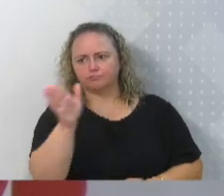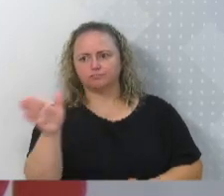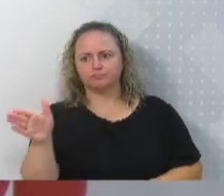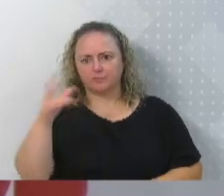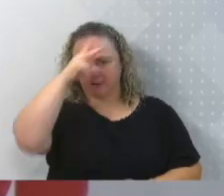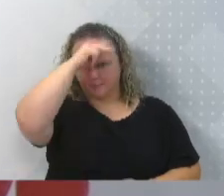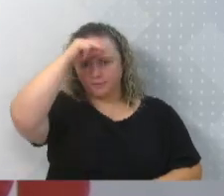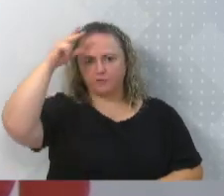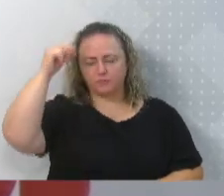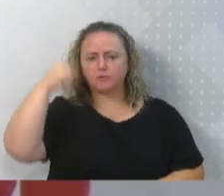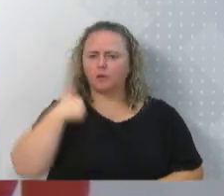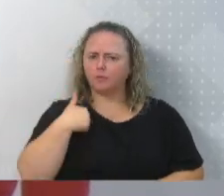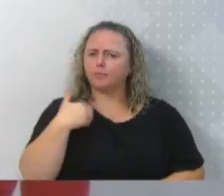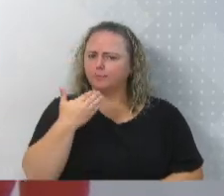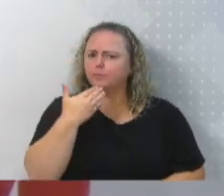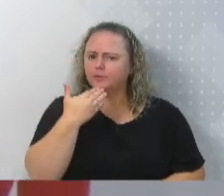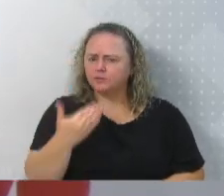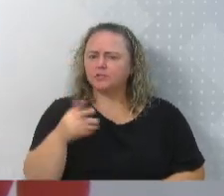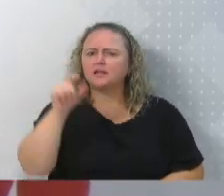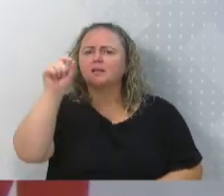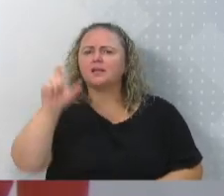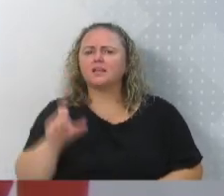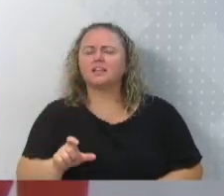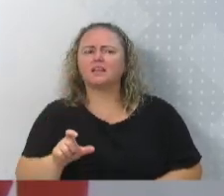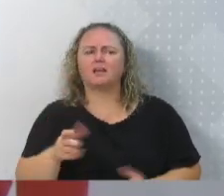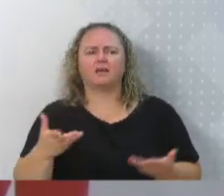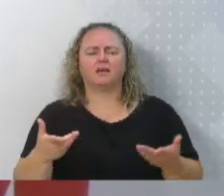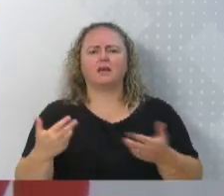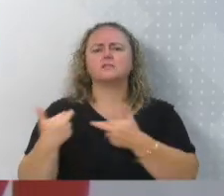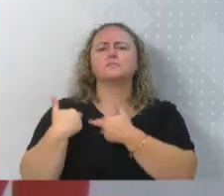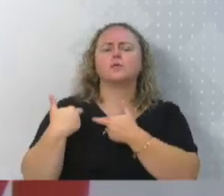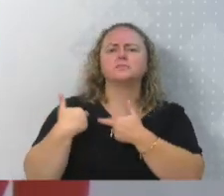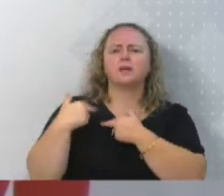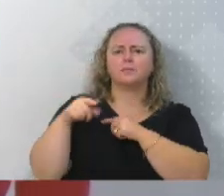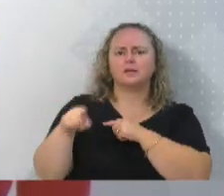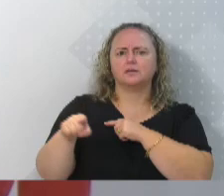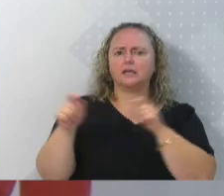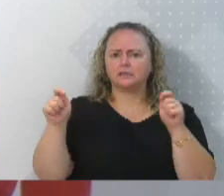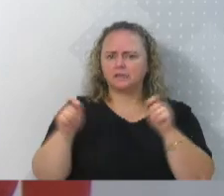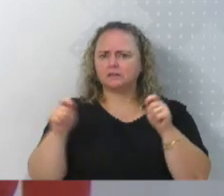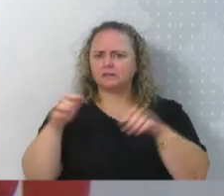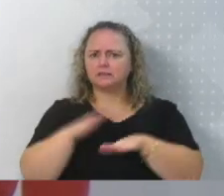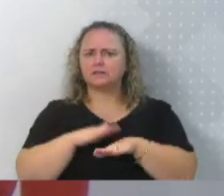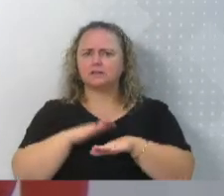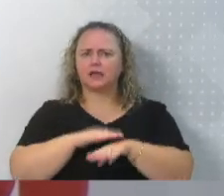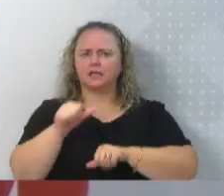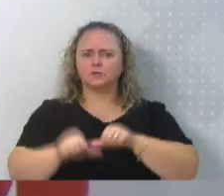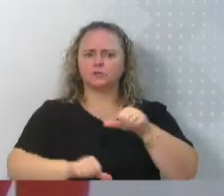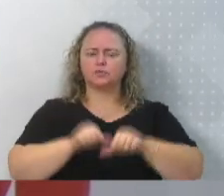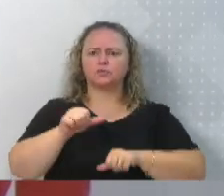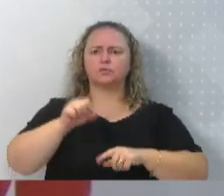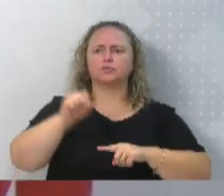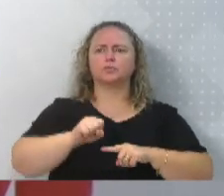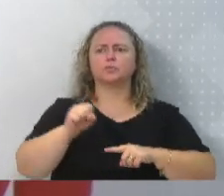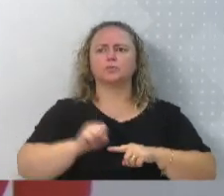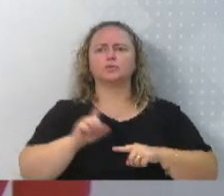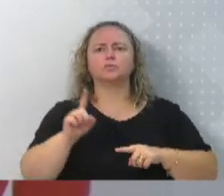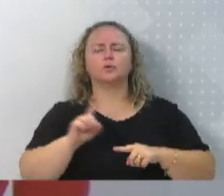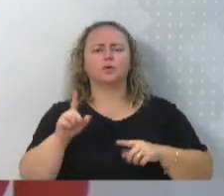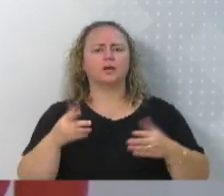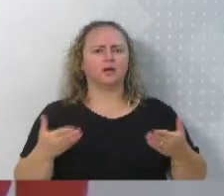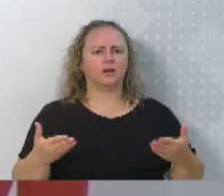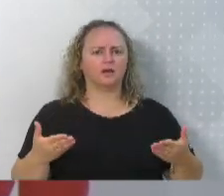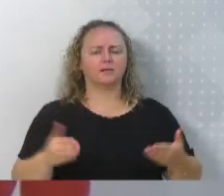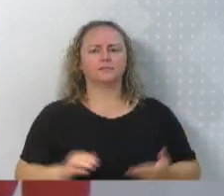né porque me informar melhor de quem era essa competência verificando da possibilidade de estar trocando logo essa bandeira E aí